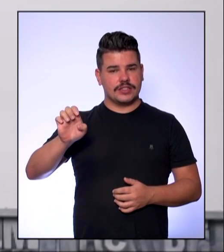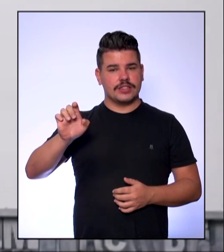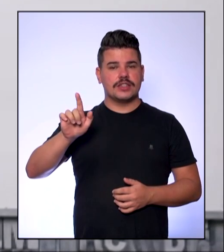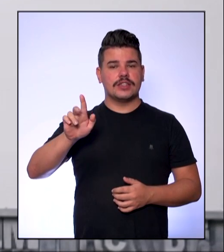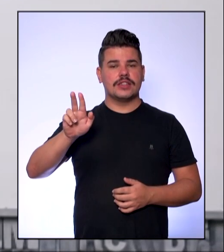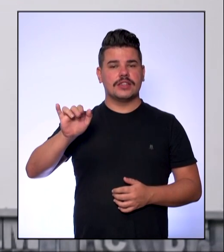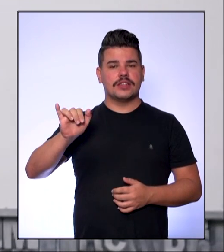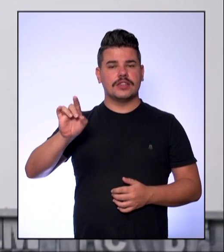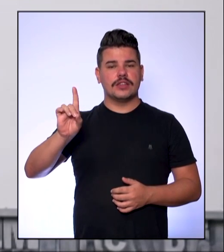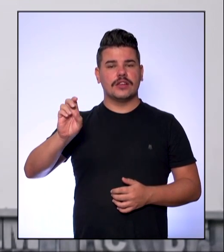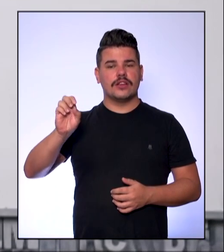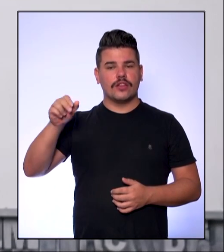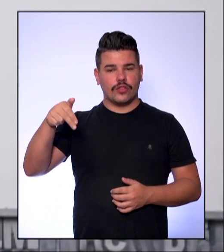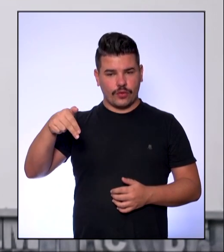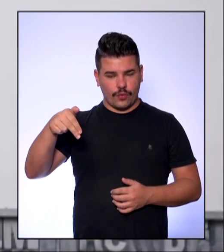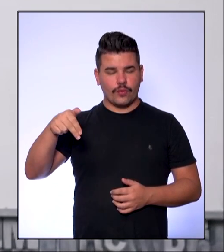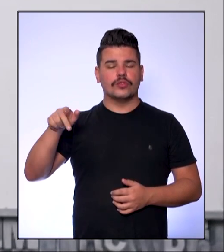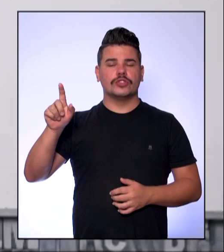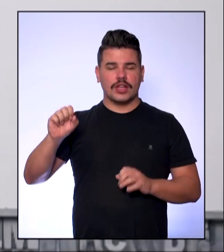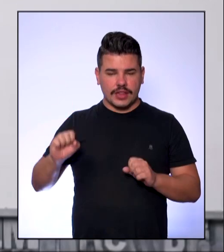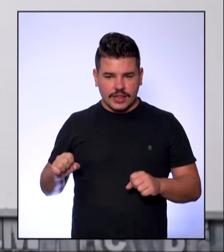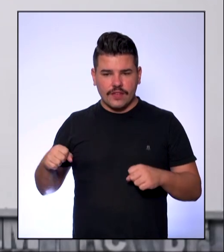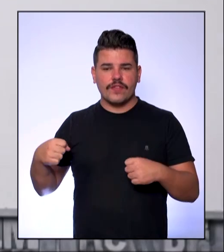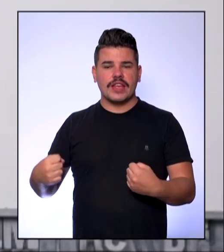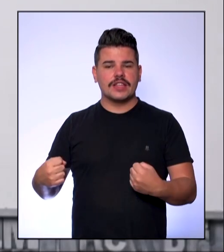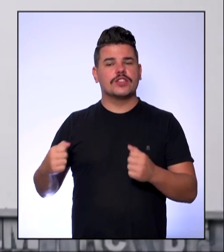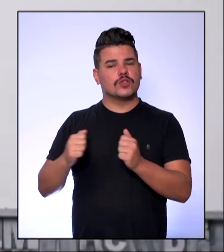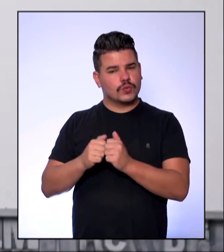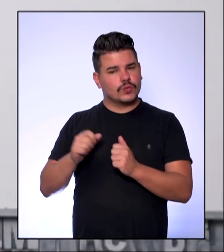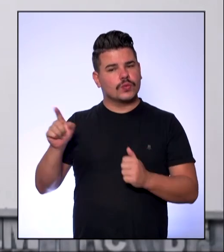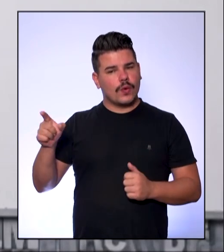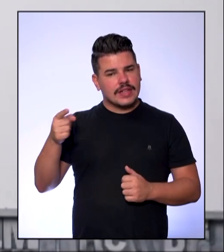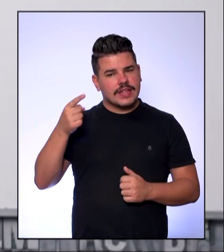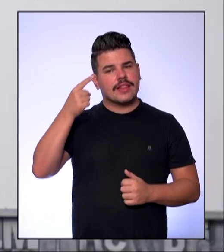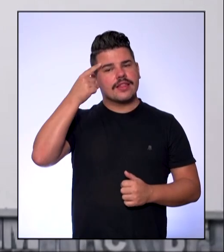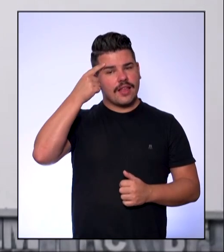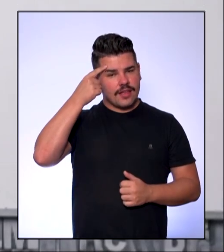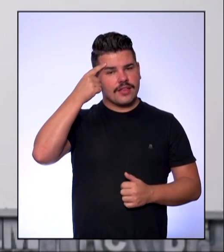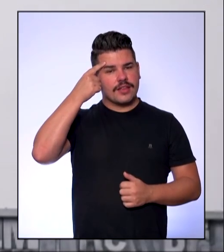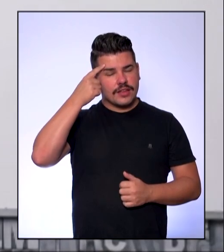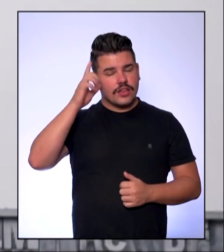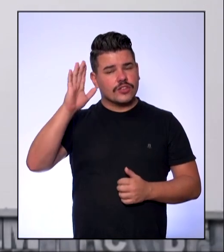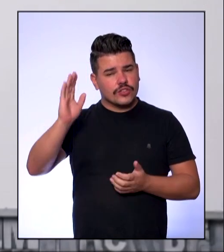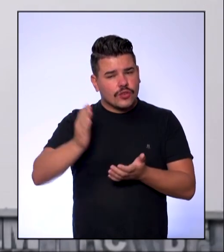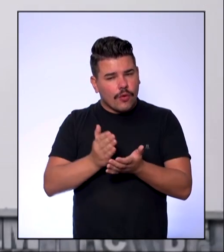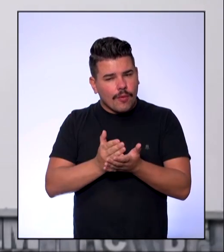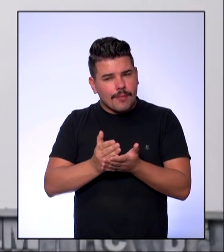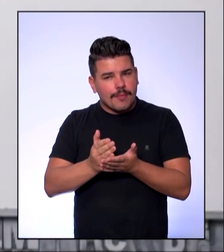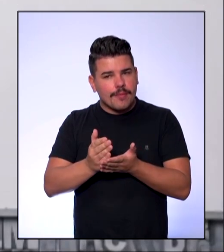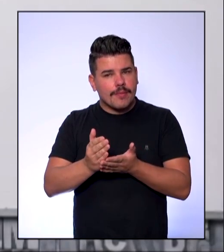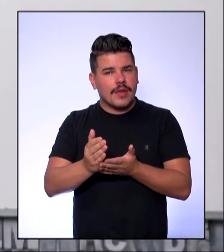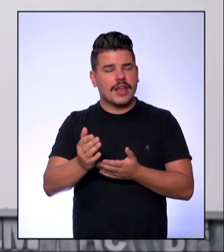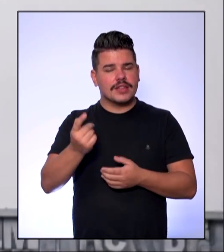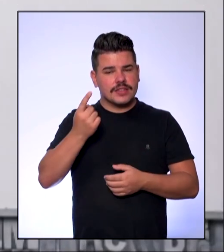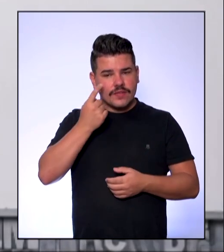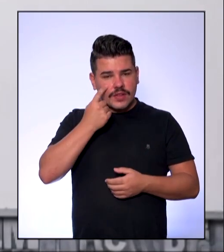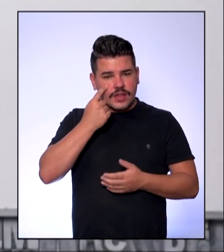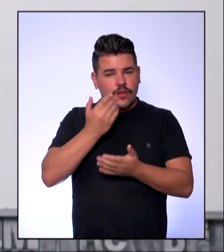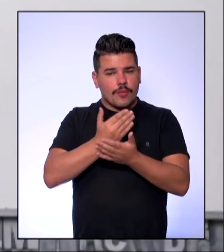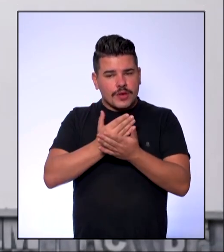comunidade já está com ela em defesa desta ideia. Então nós começamos a ver um processo de edificação